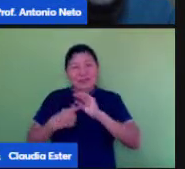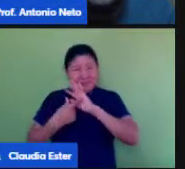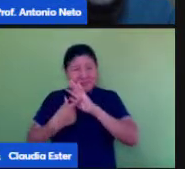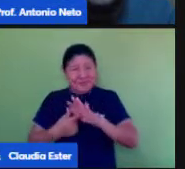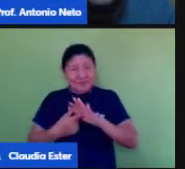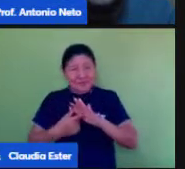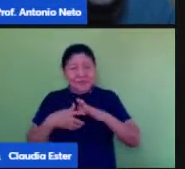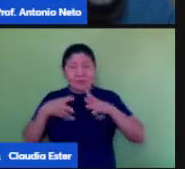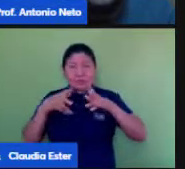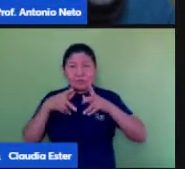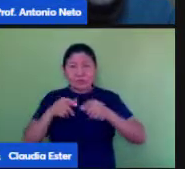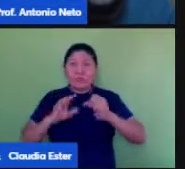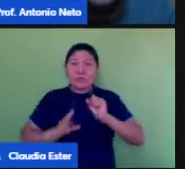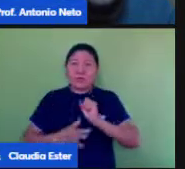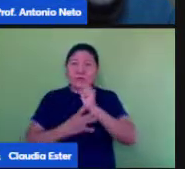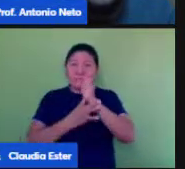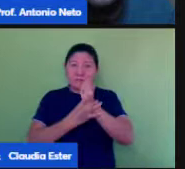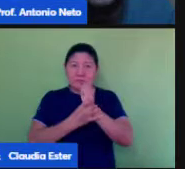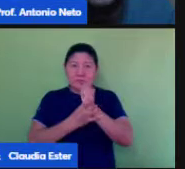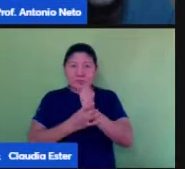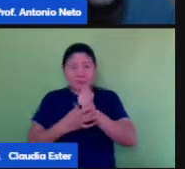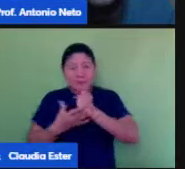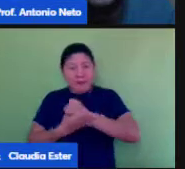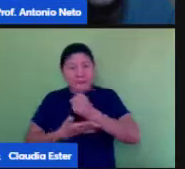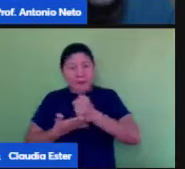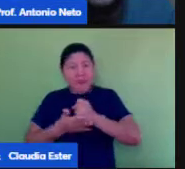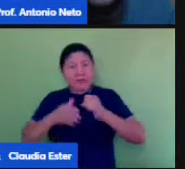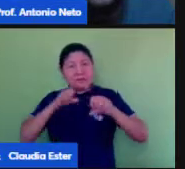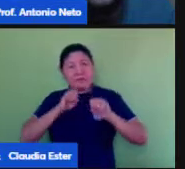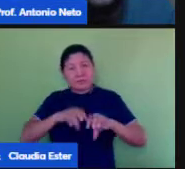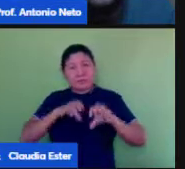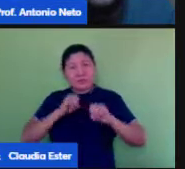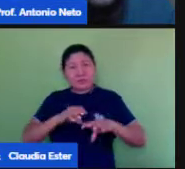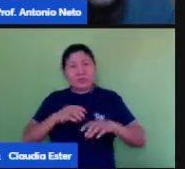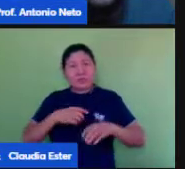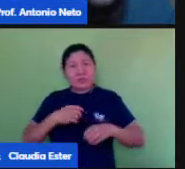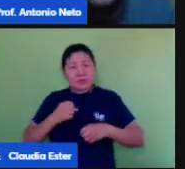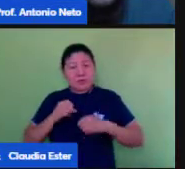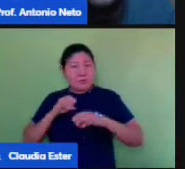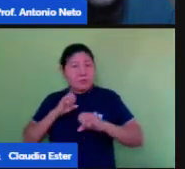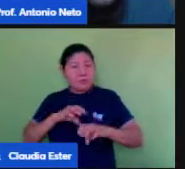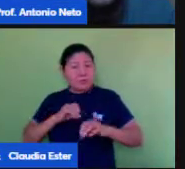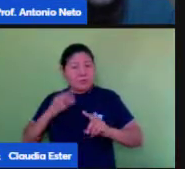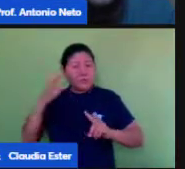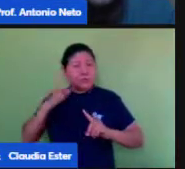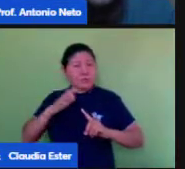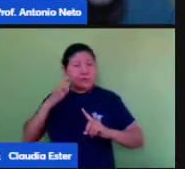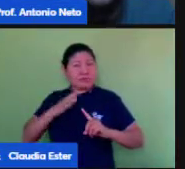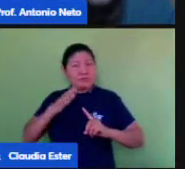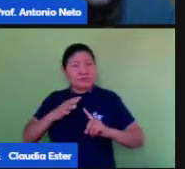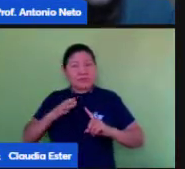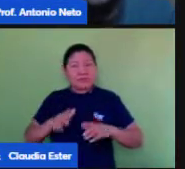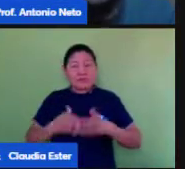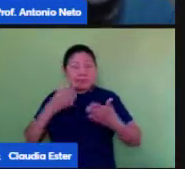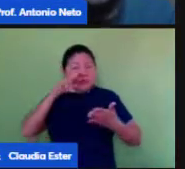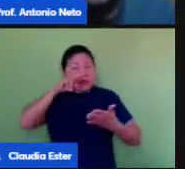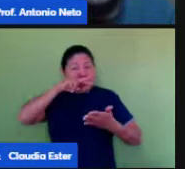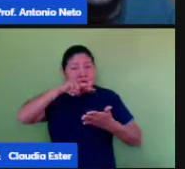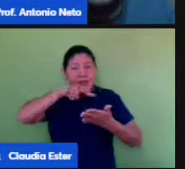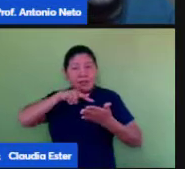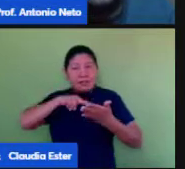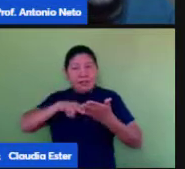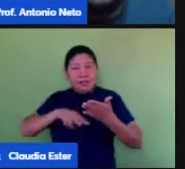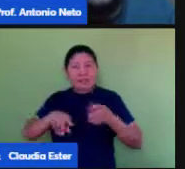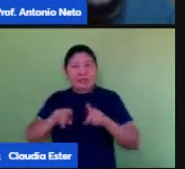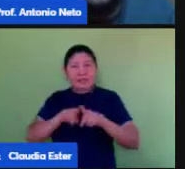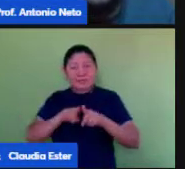língua portuguesa e matemática, no incentivo à leitura, num processo de letramento constante, além do